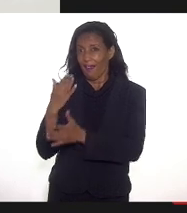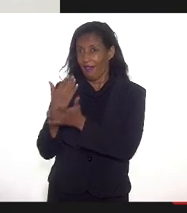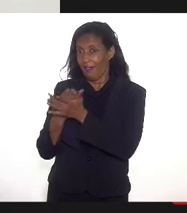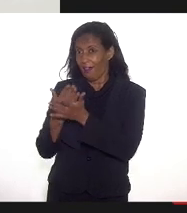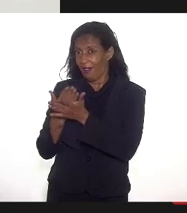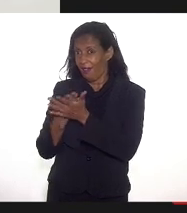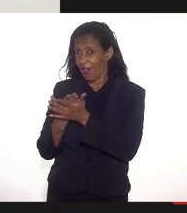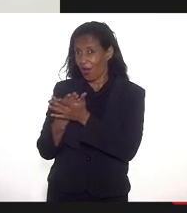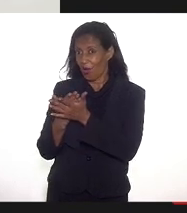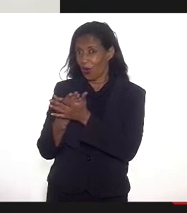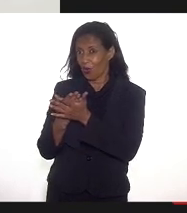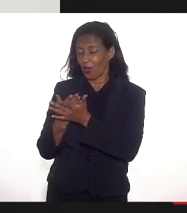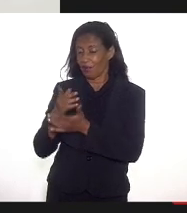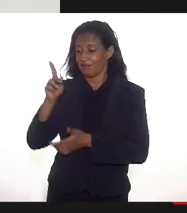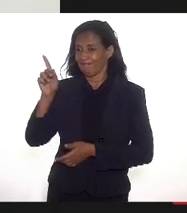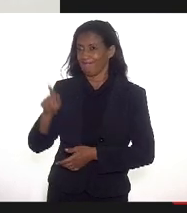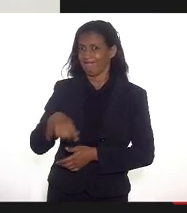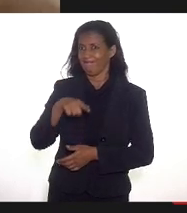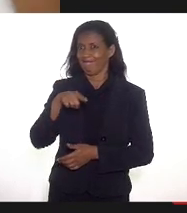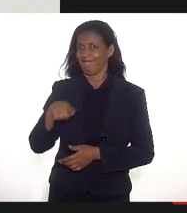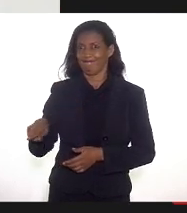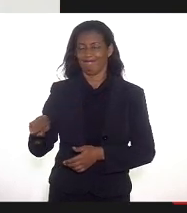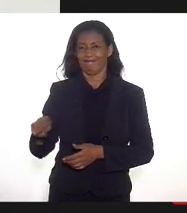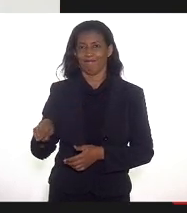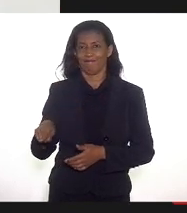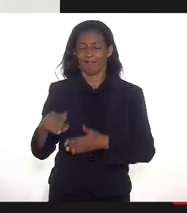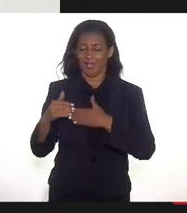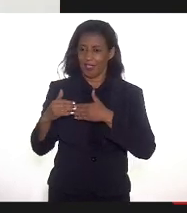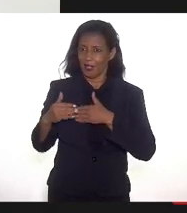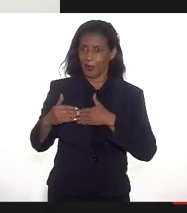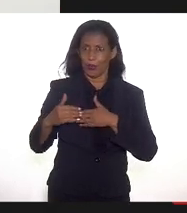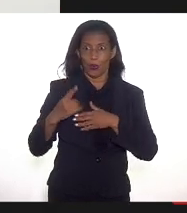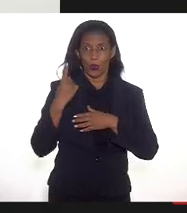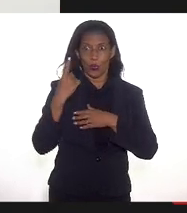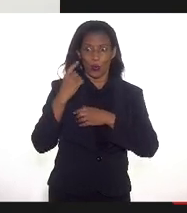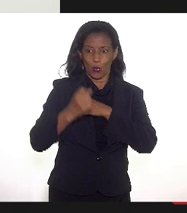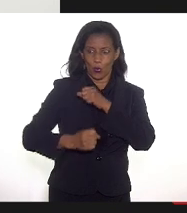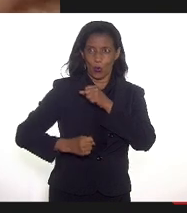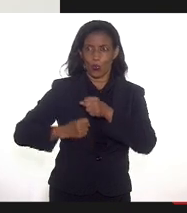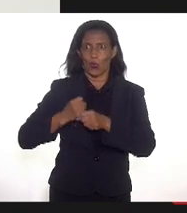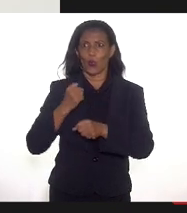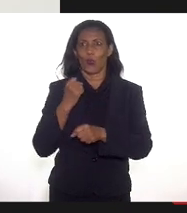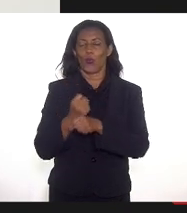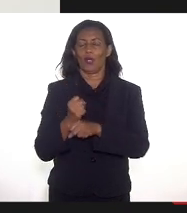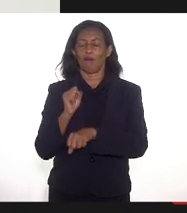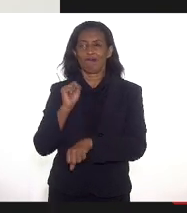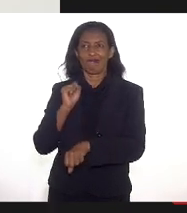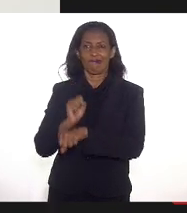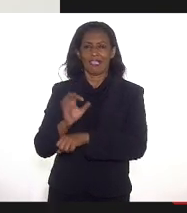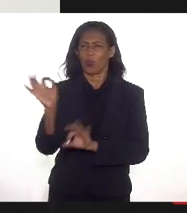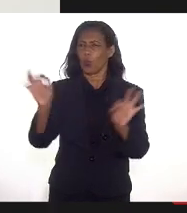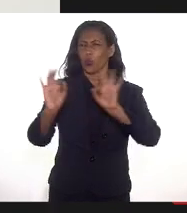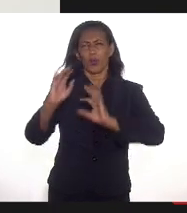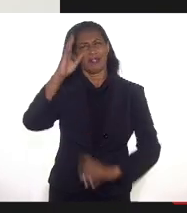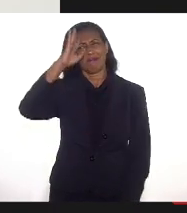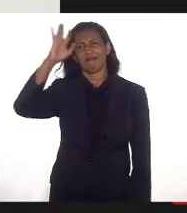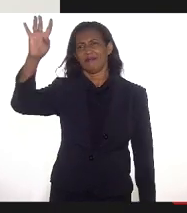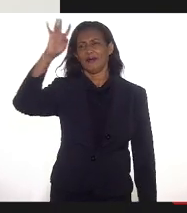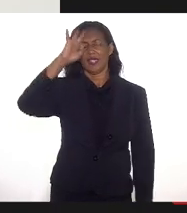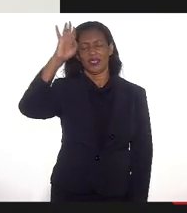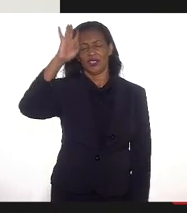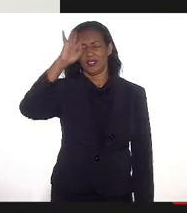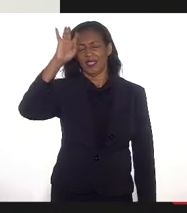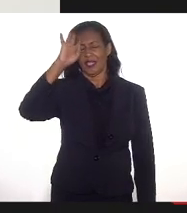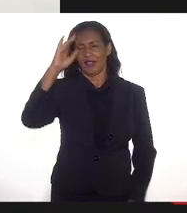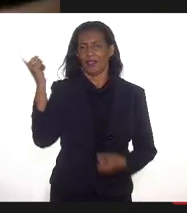13 de março as aulas seriam suspensas e elas ficariam suspensas durante um ano, né? Era inimaginável para qualquer um. Então,